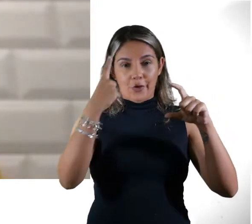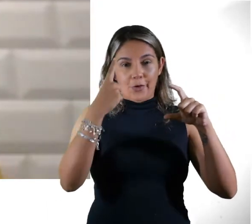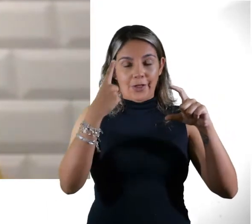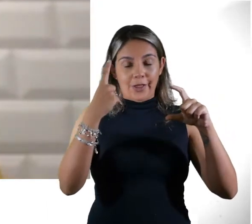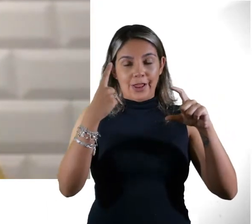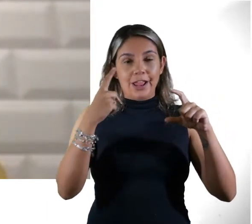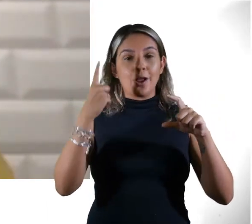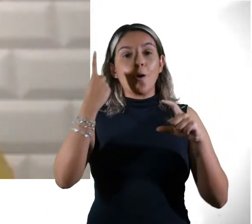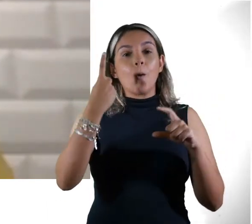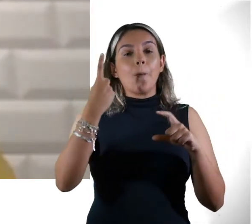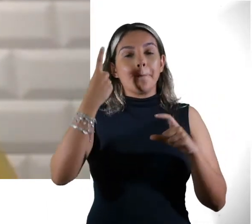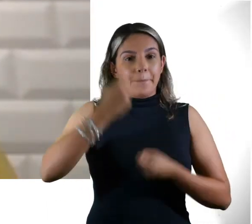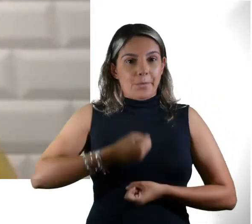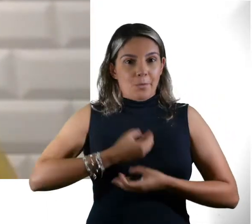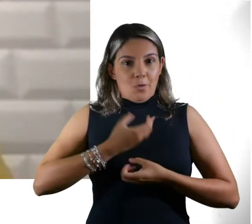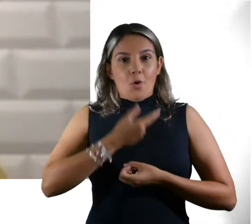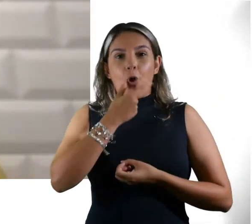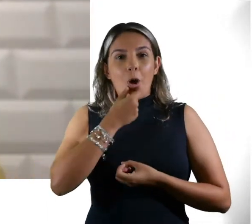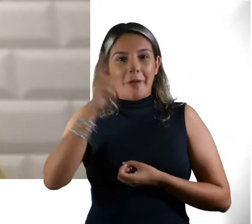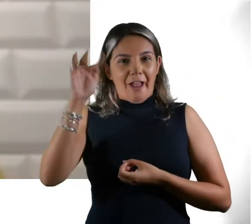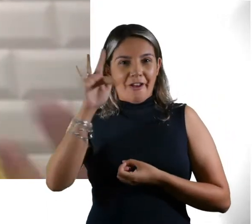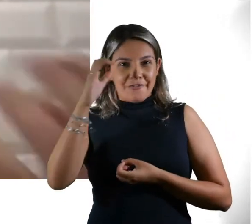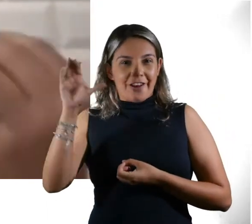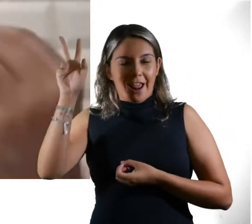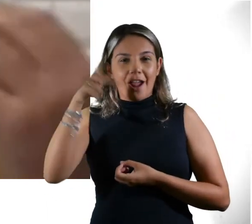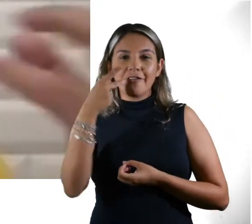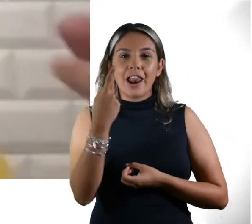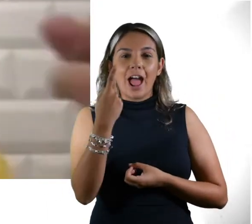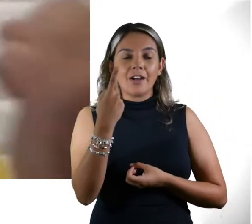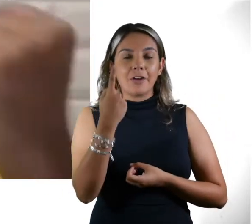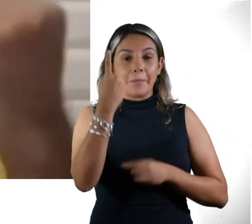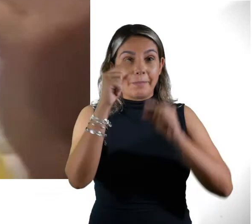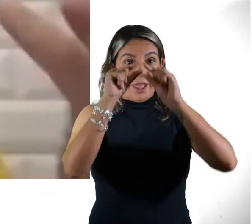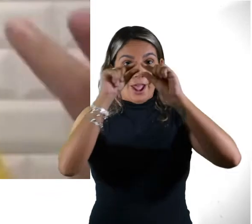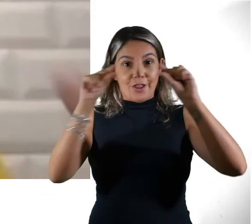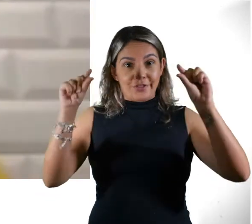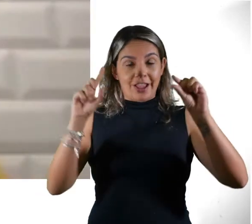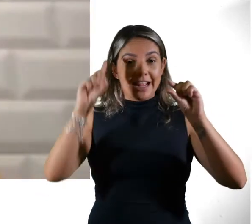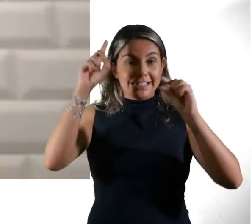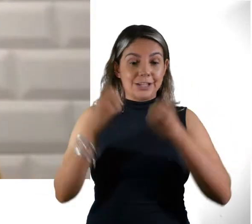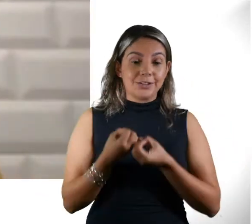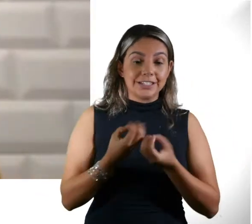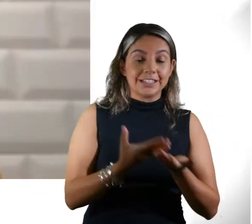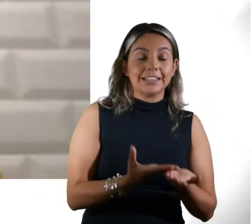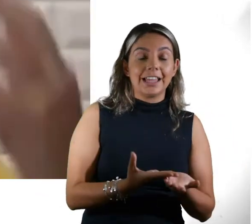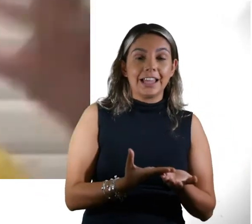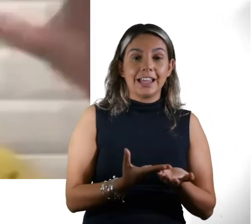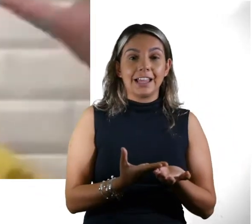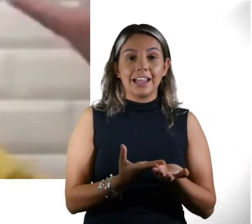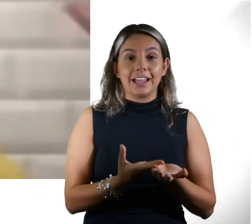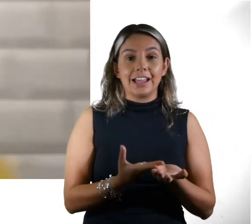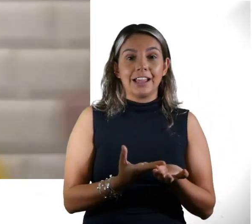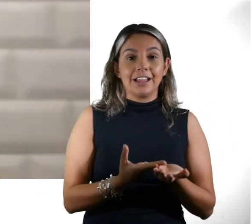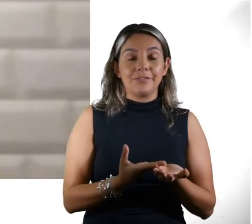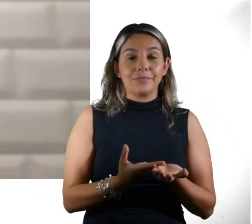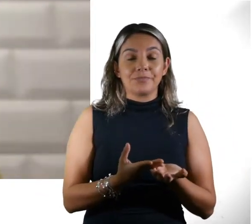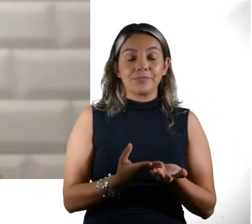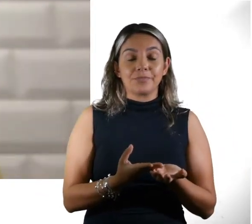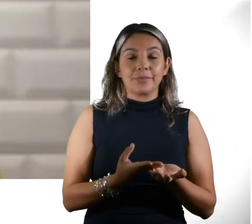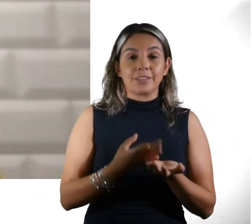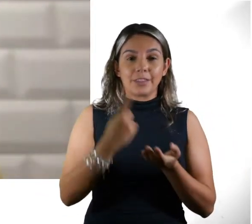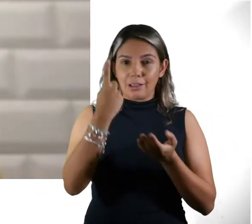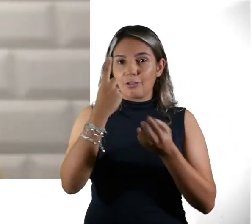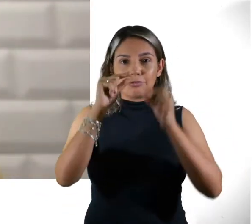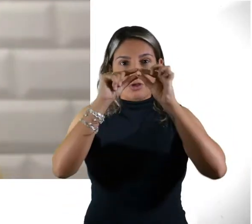não é? E na ficção também é um pouco assim, quer dizer, a primeira frase vem de algum lado, que